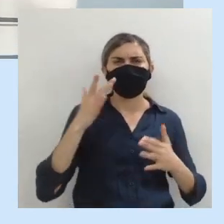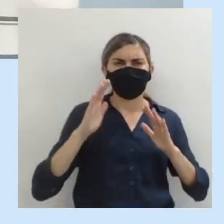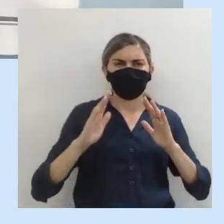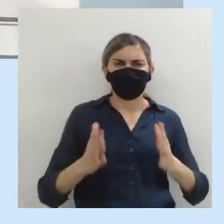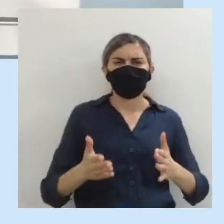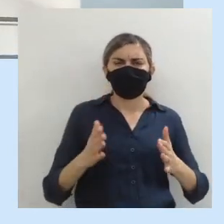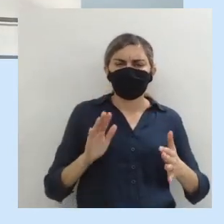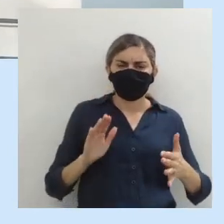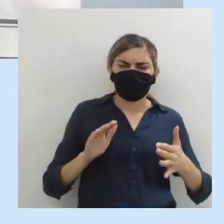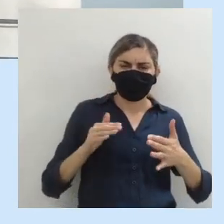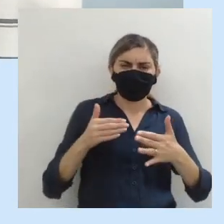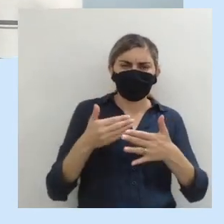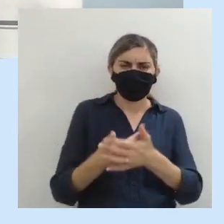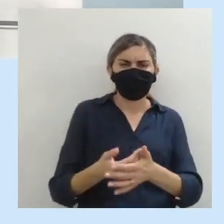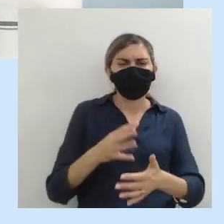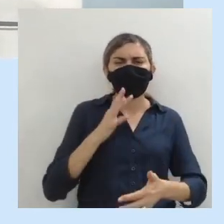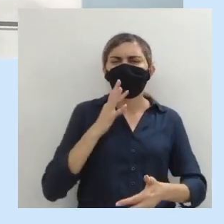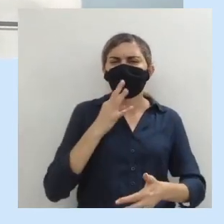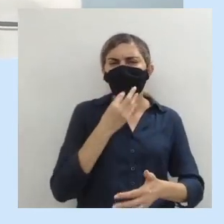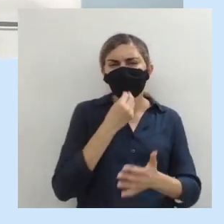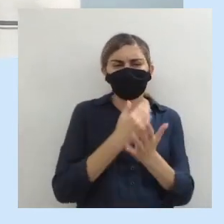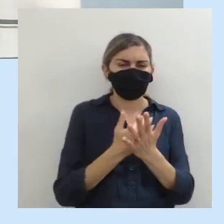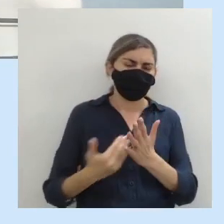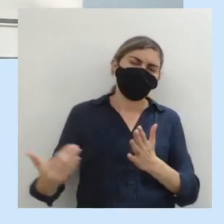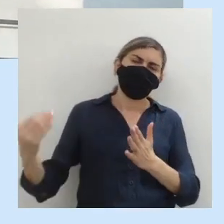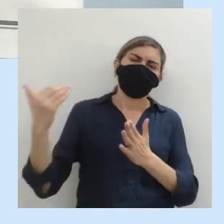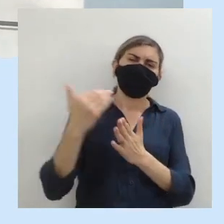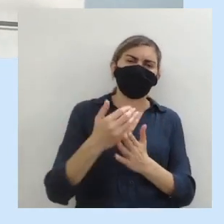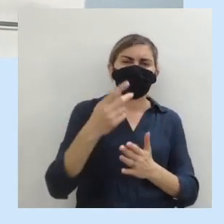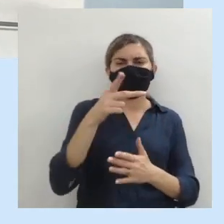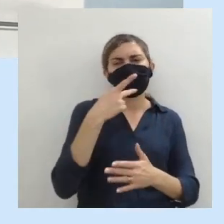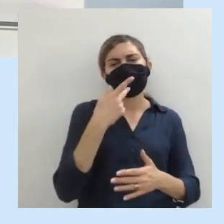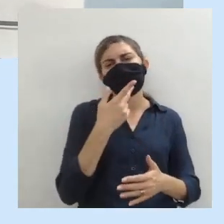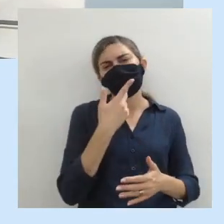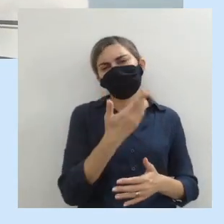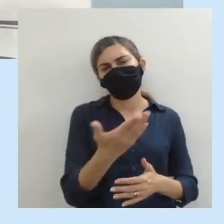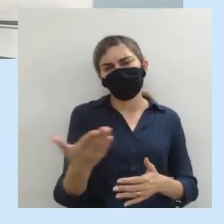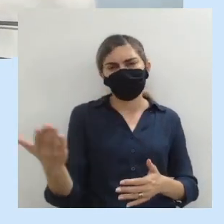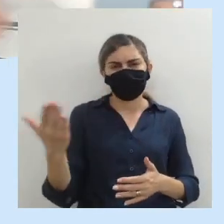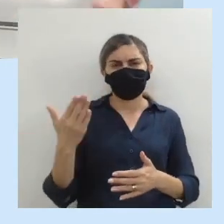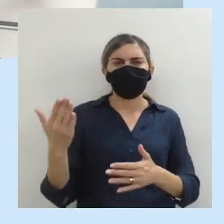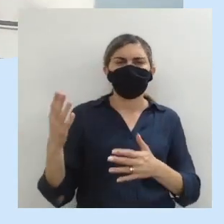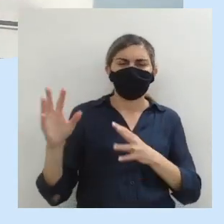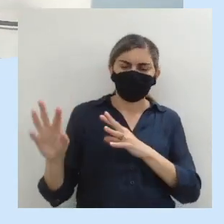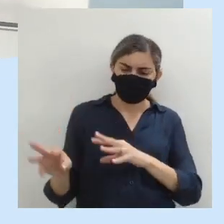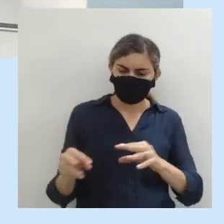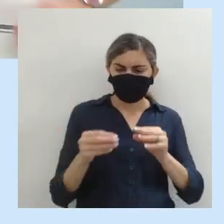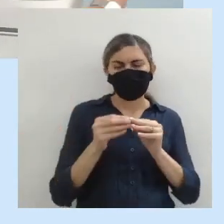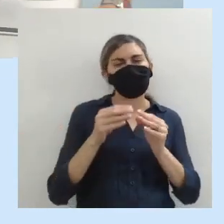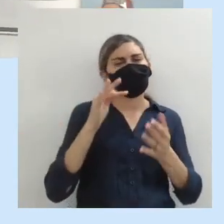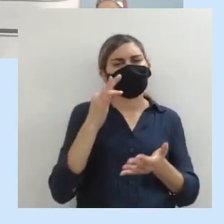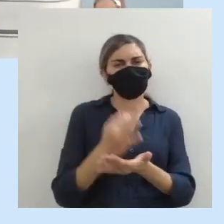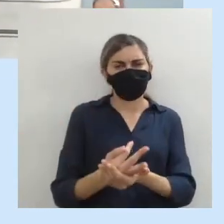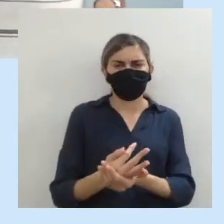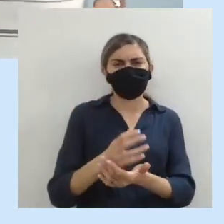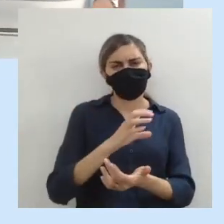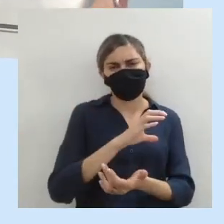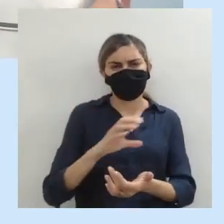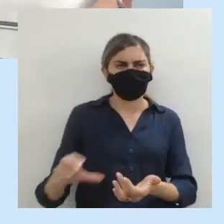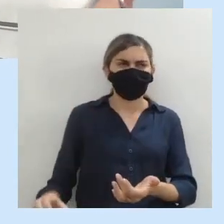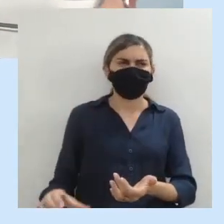estamos chegando um pouco, conhecer mais, não é isso? Aquilo que falei tanto a vocês, embasar a fé